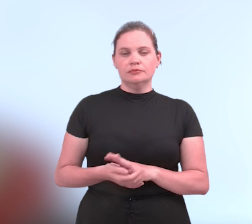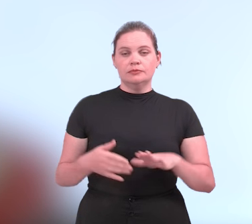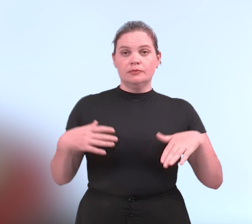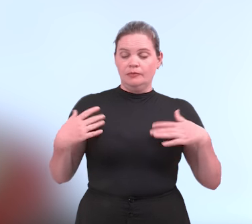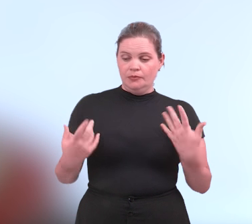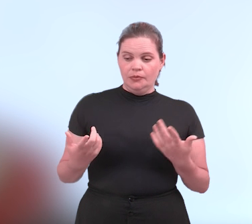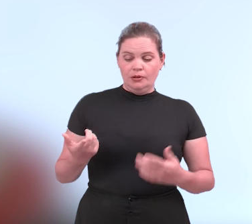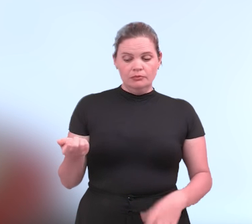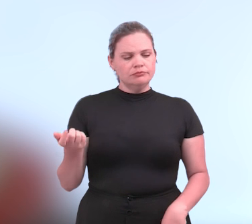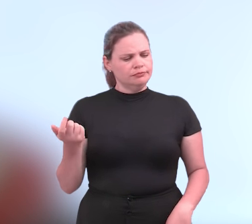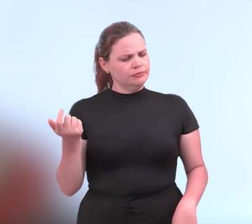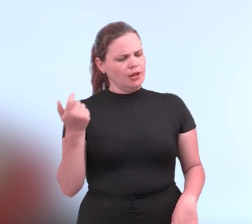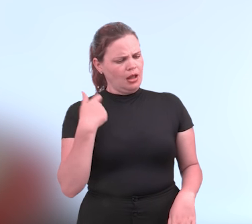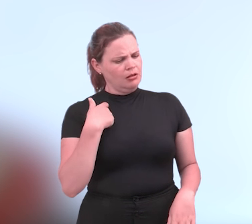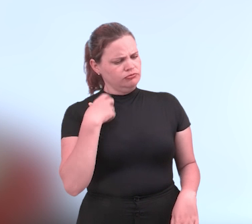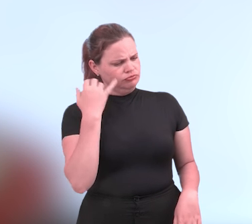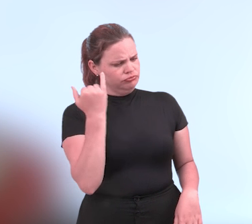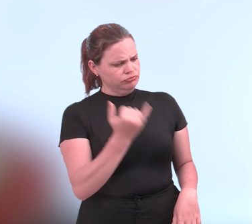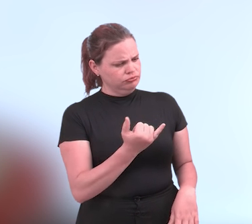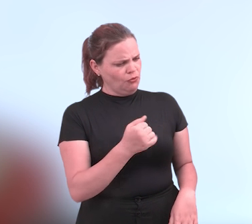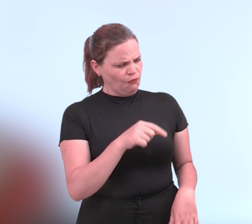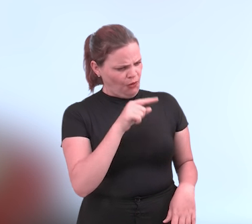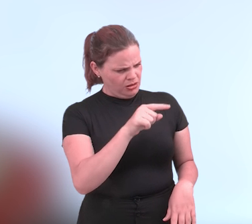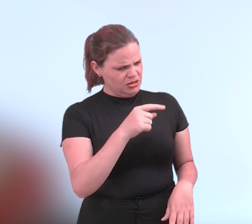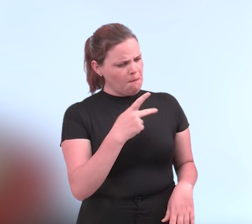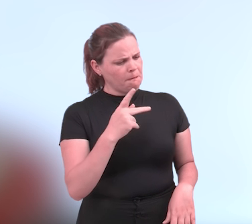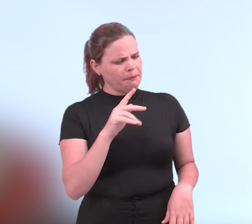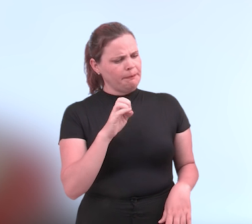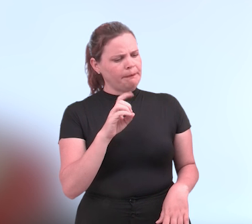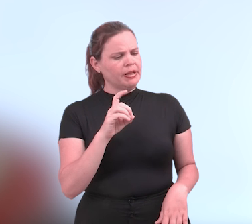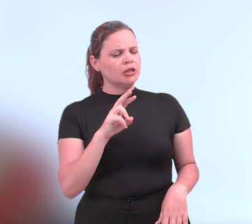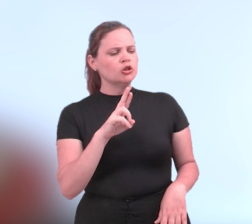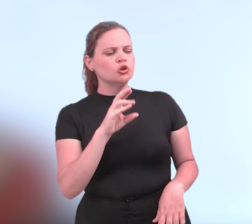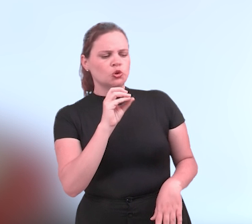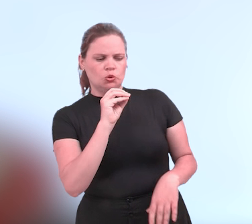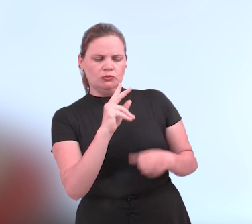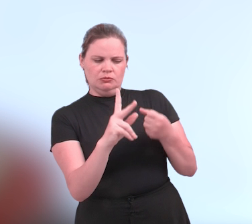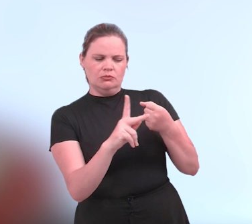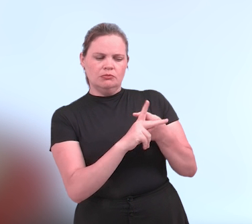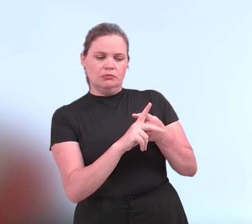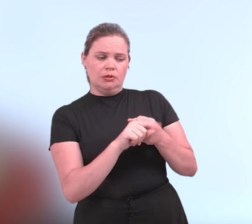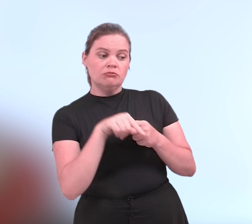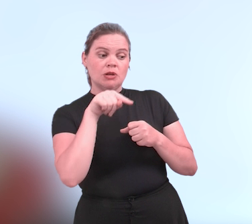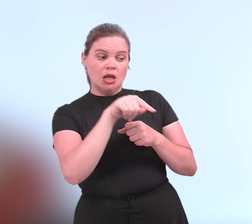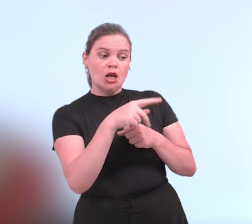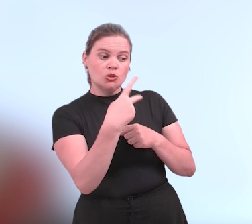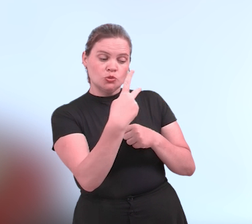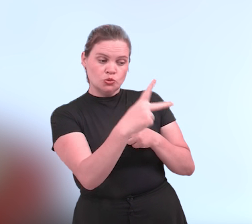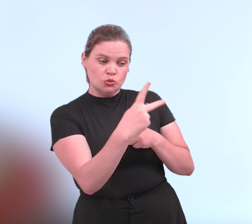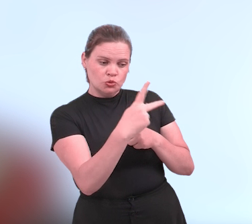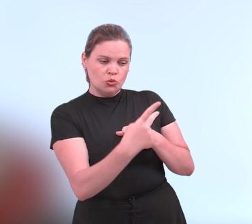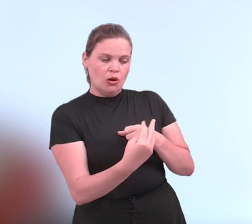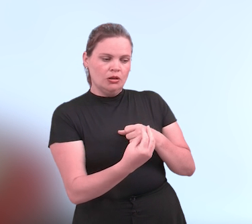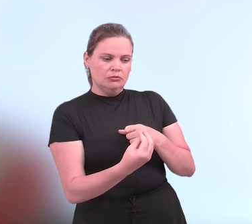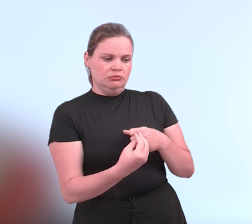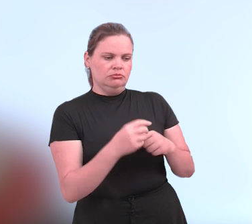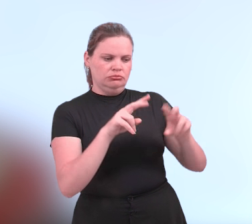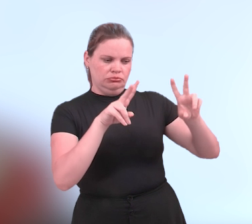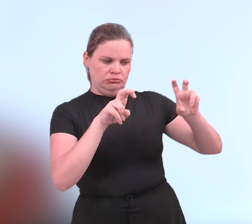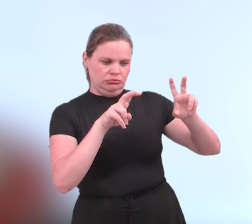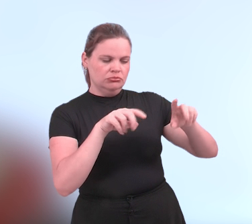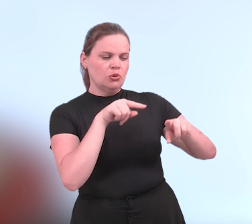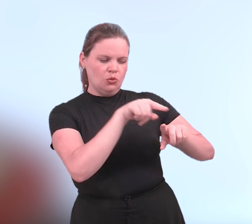eu te digo que tu és Pedro, e sobre esta pedra edificarei a minha igreja, e as portas